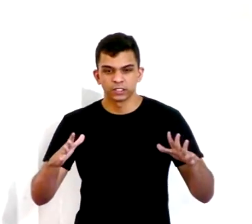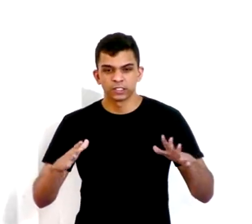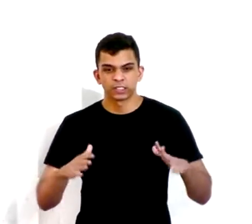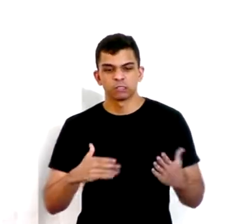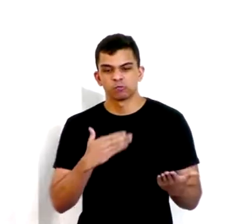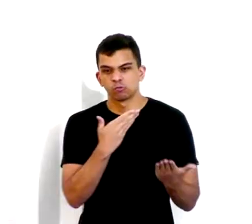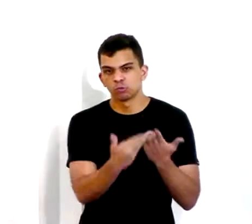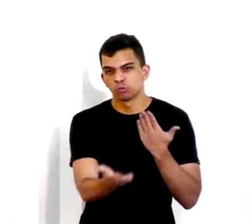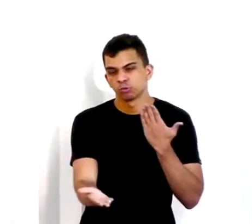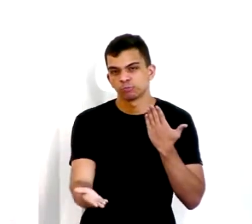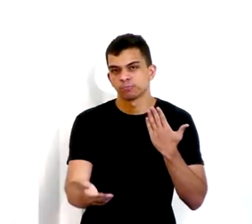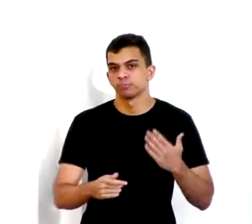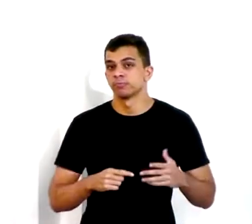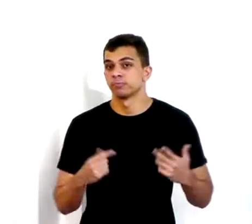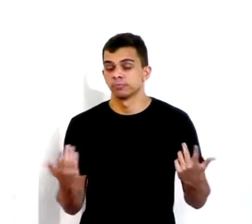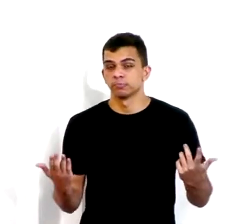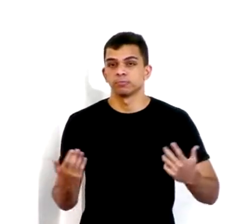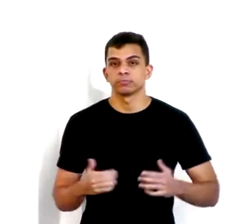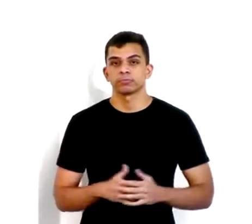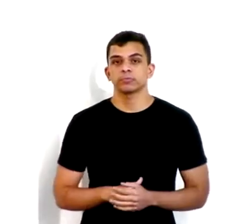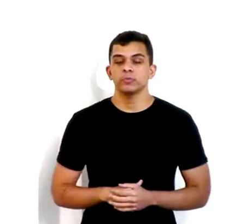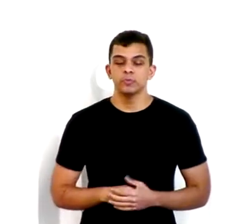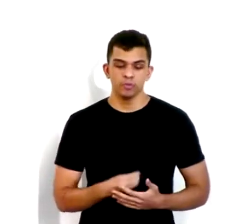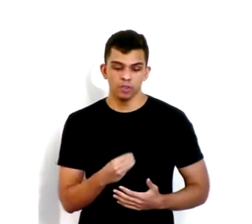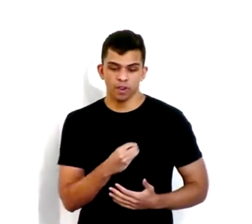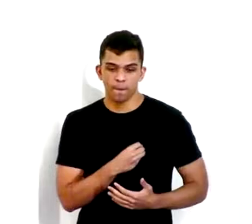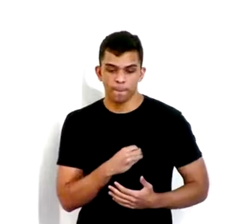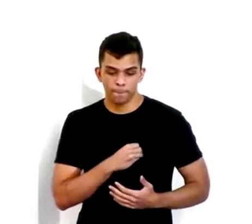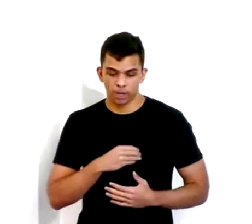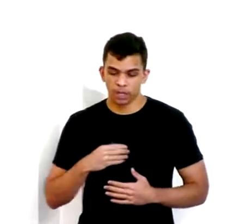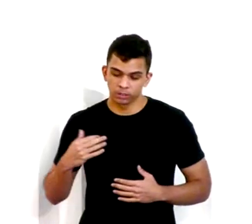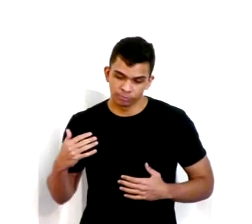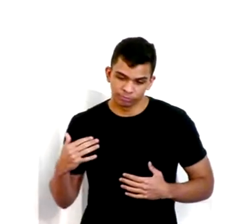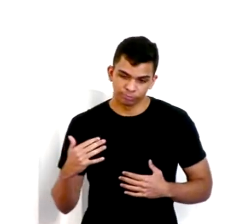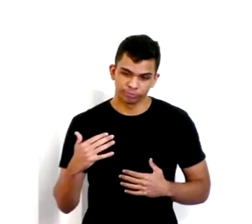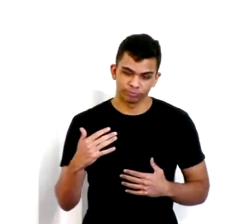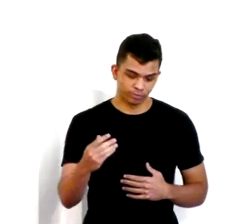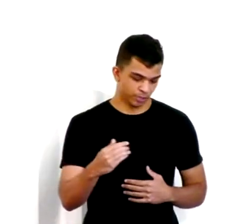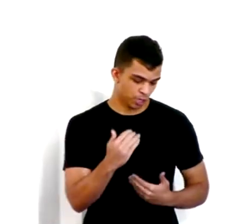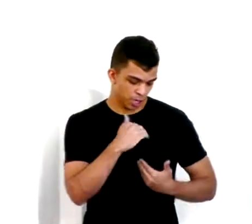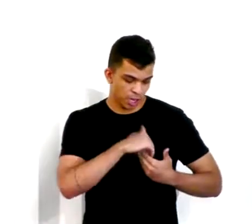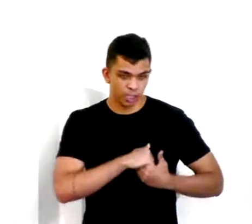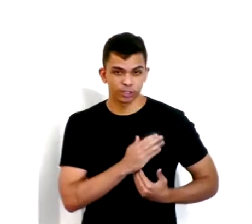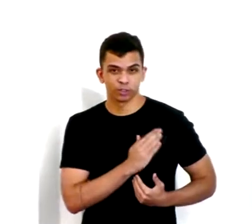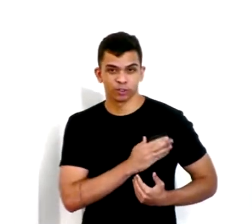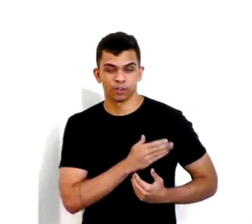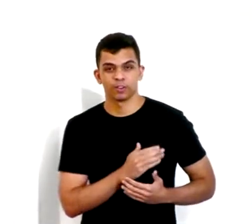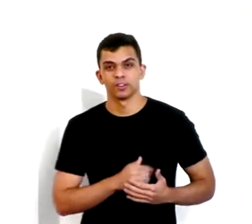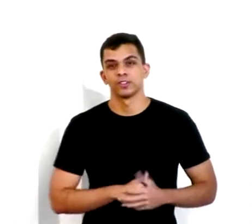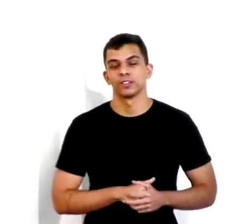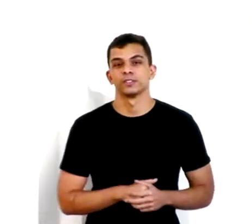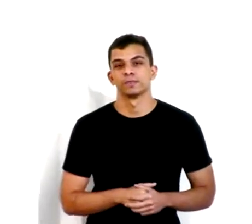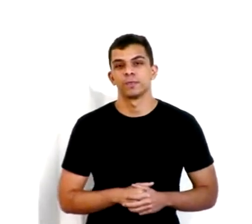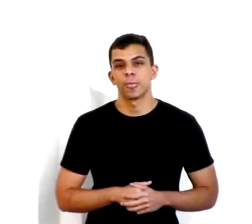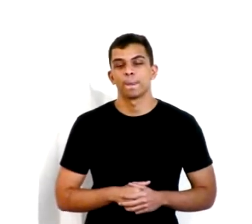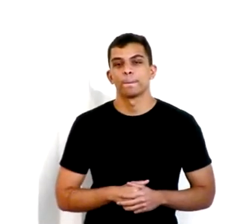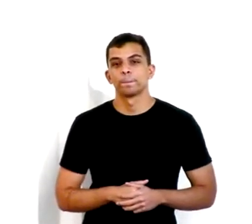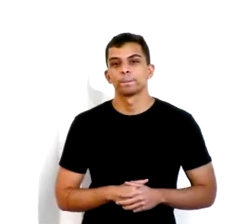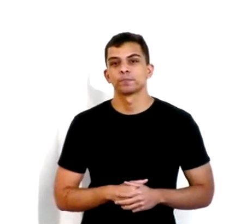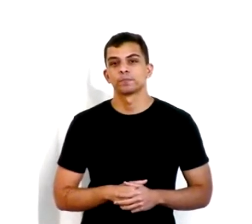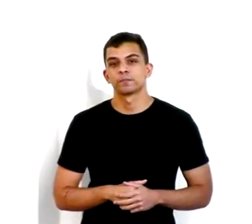efeitos ecológicos danosos do pecado que se instalou no coração do homem. Por isso o pecado, ele